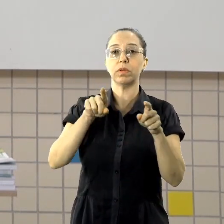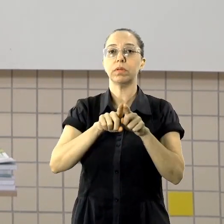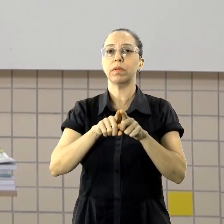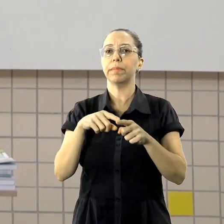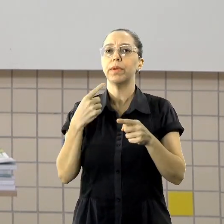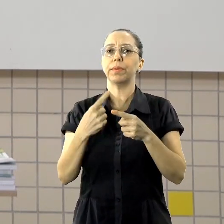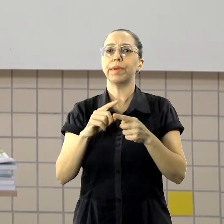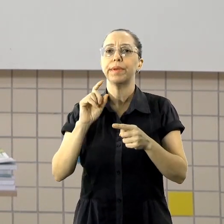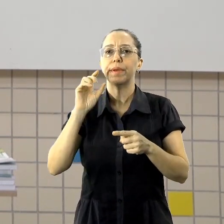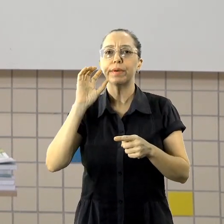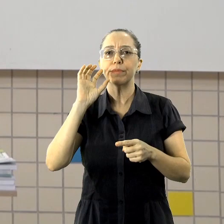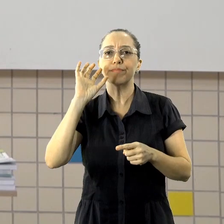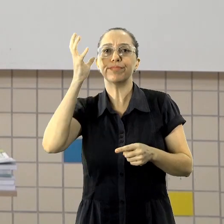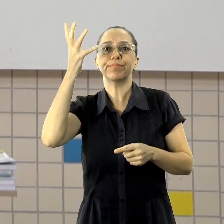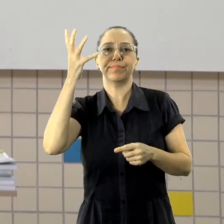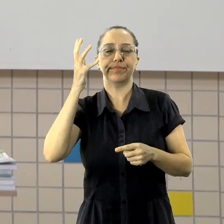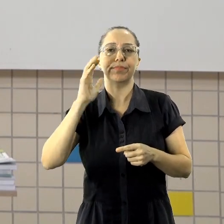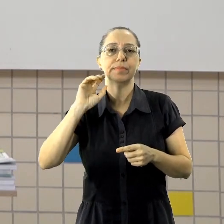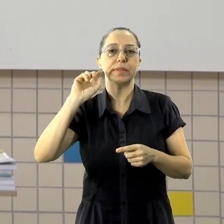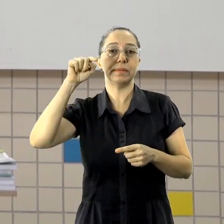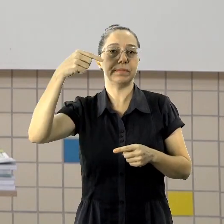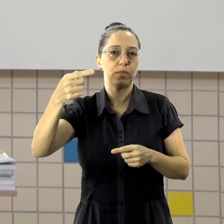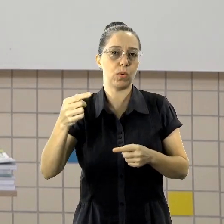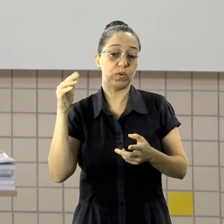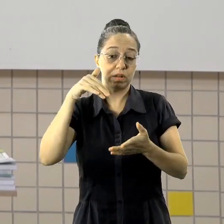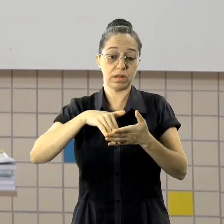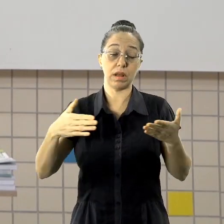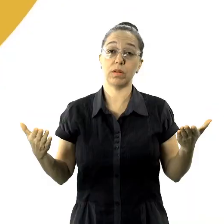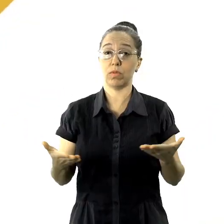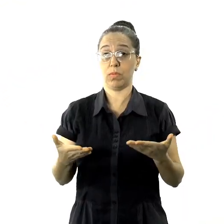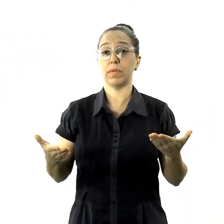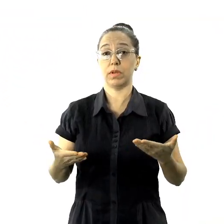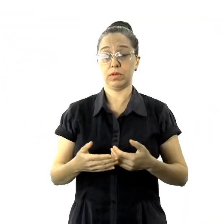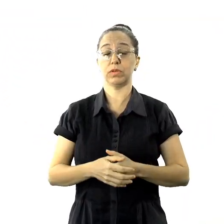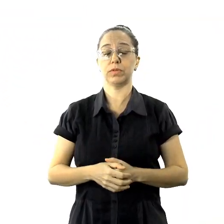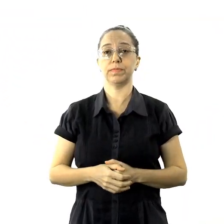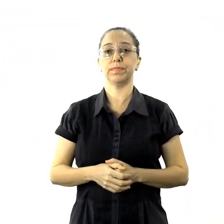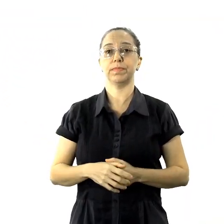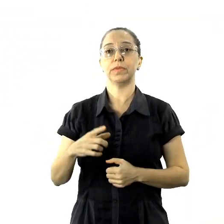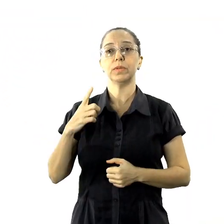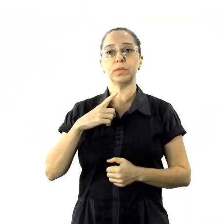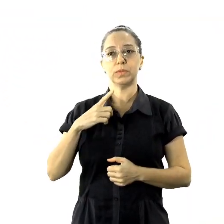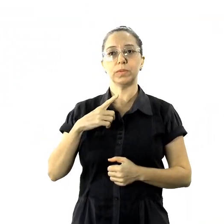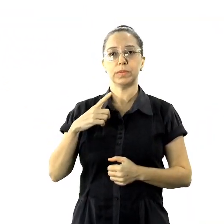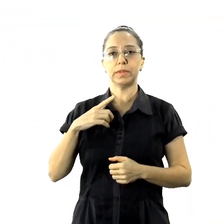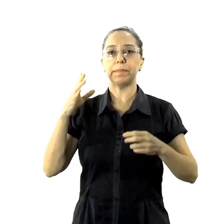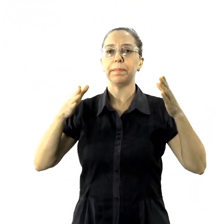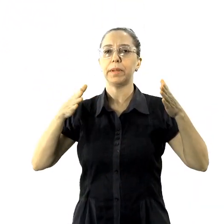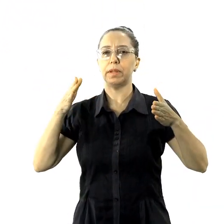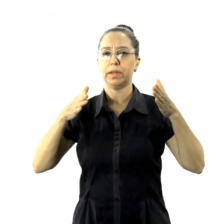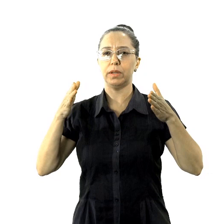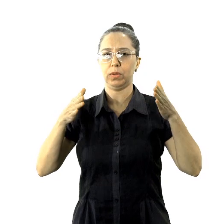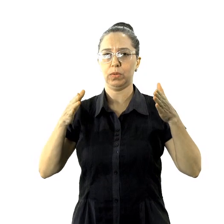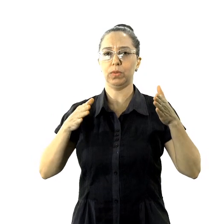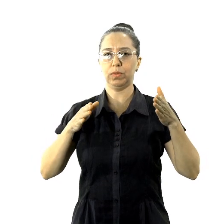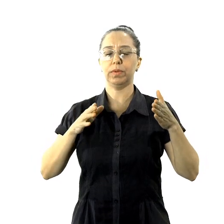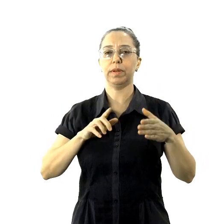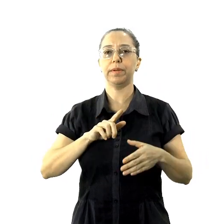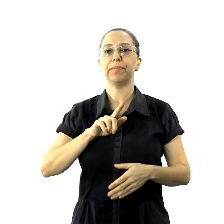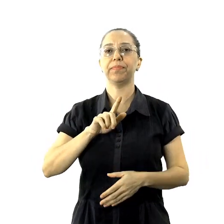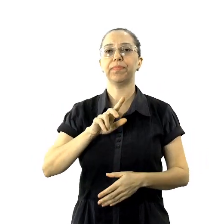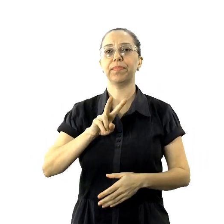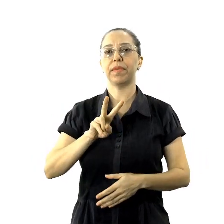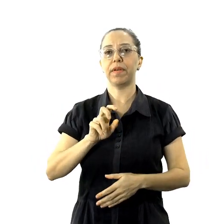causas, tudo o que está acontecendo até os nossos dias de hoje. Esse assunto, a Era Vargas, ele é muito importante.